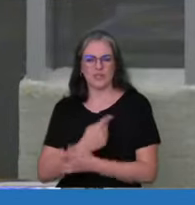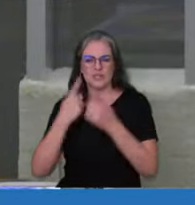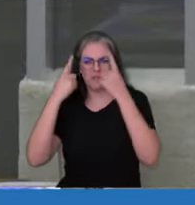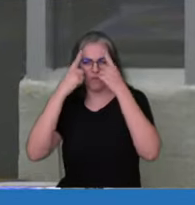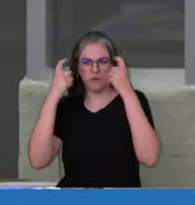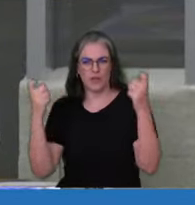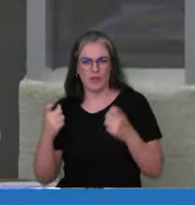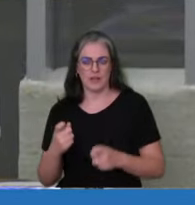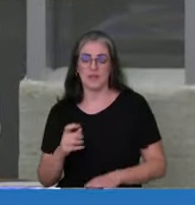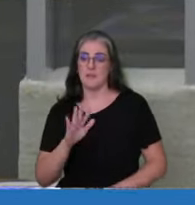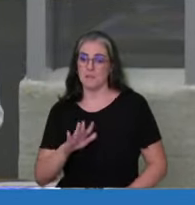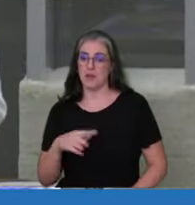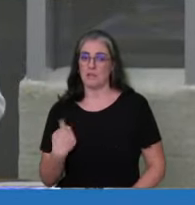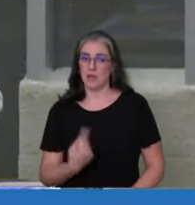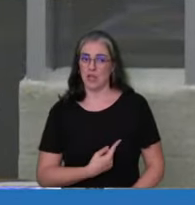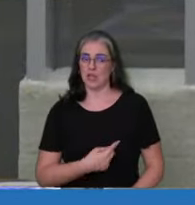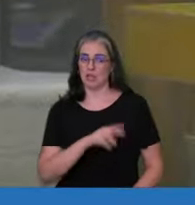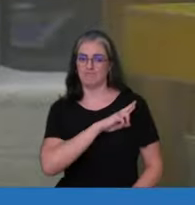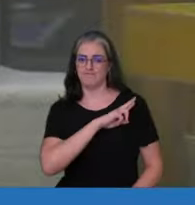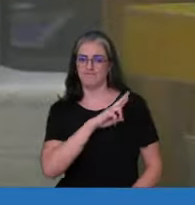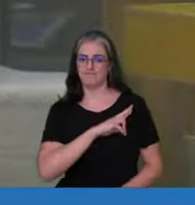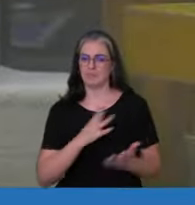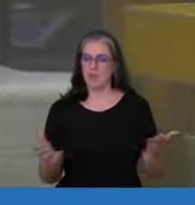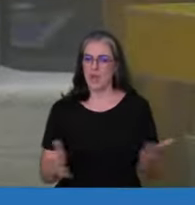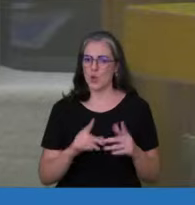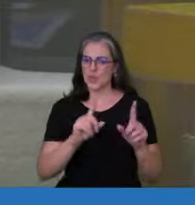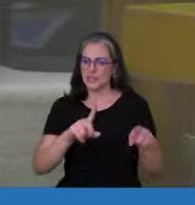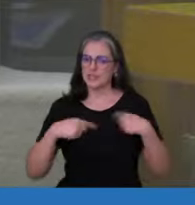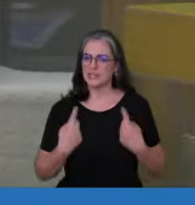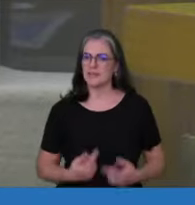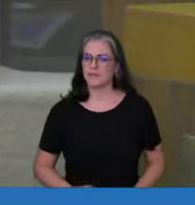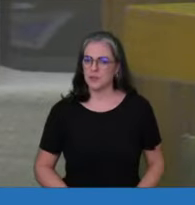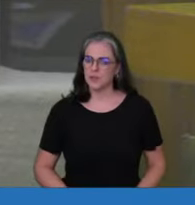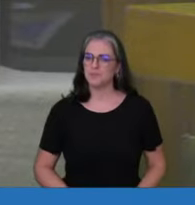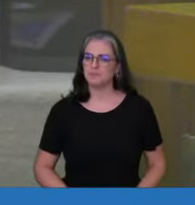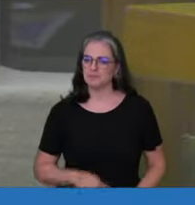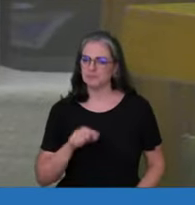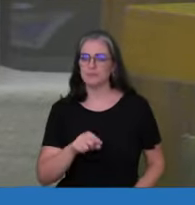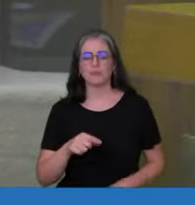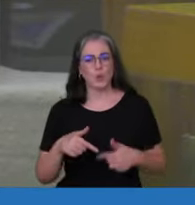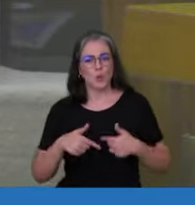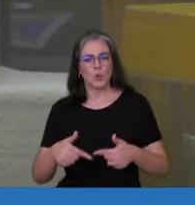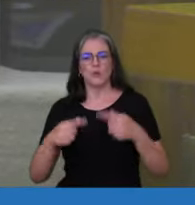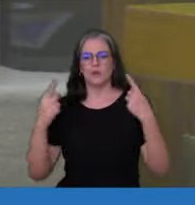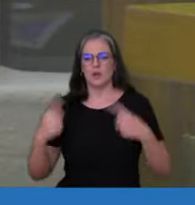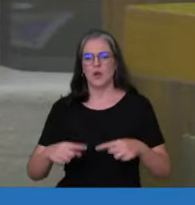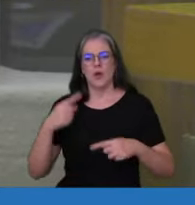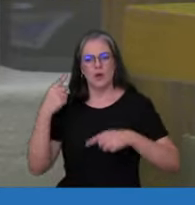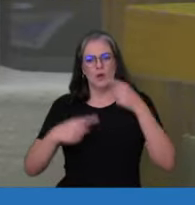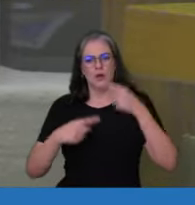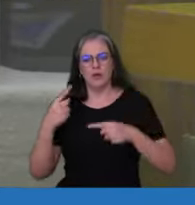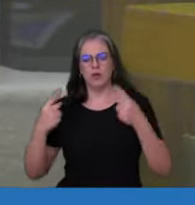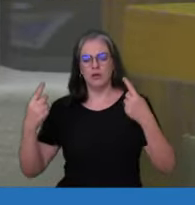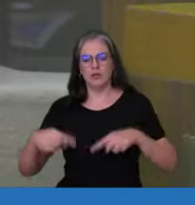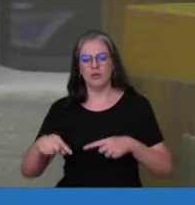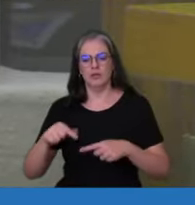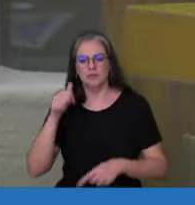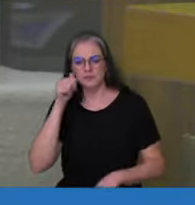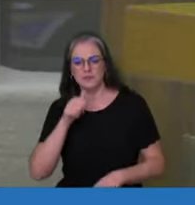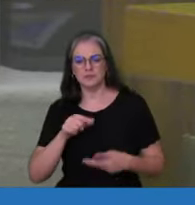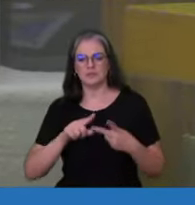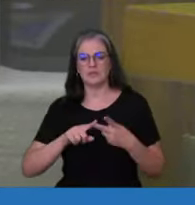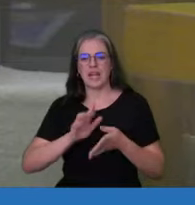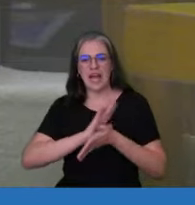alguns desafios. Não só enfrentar a violência política de gênero, enfrentar o racismo, enfrentar todo tipo